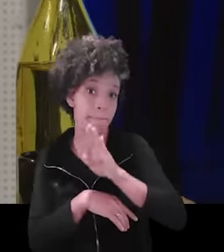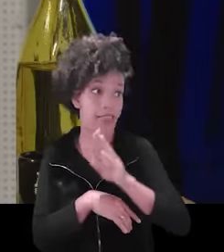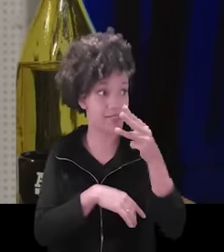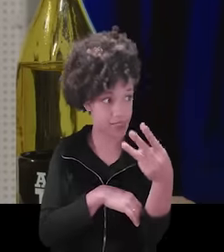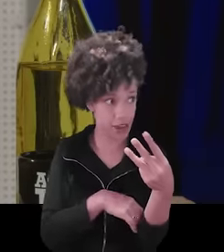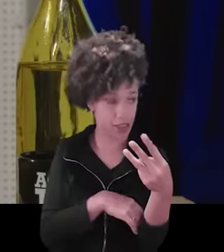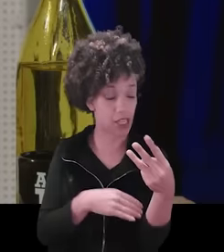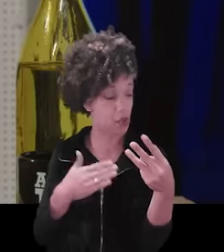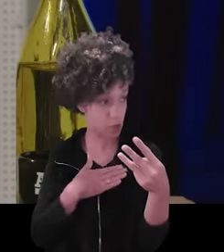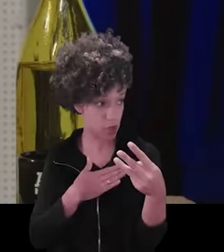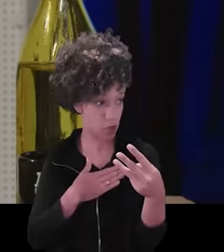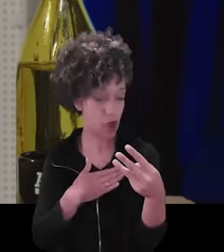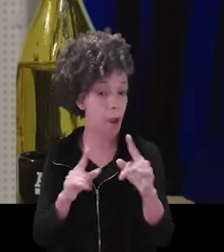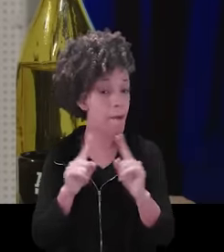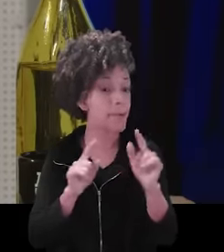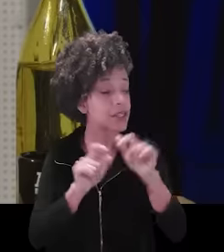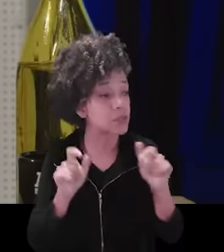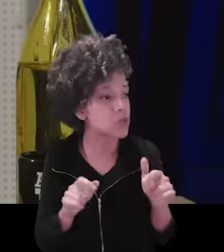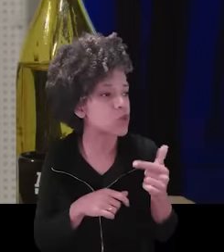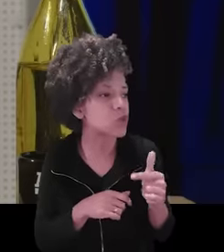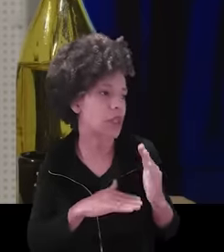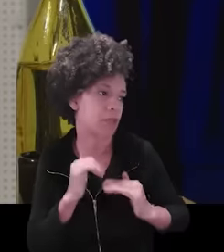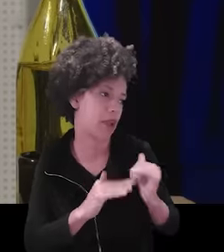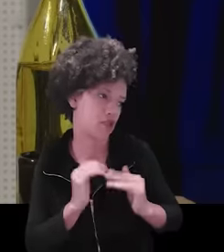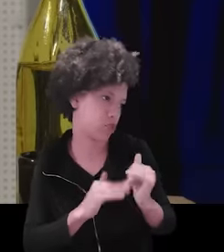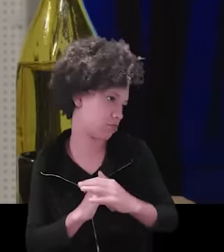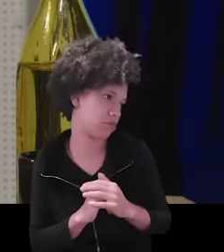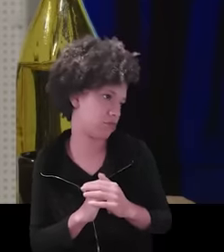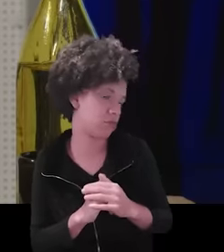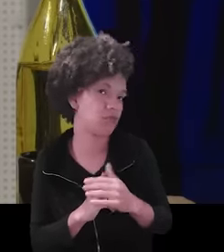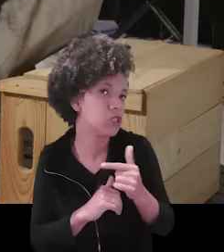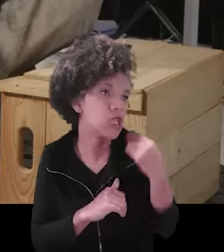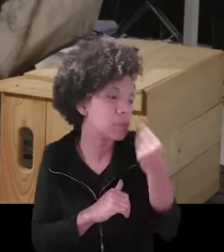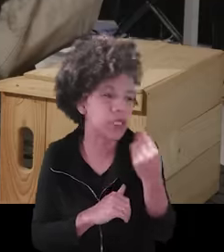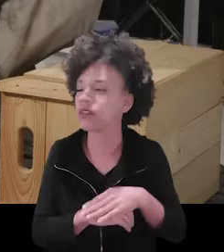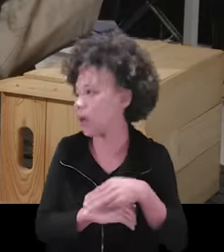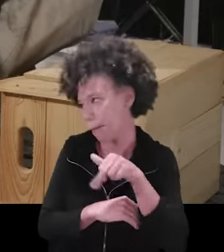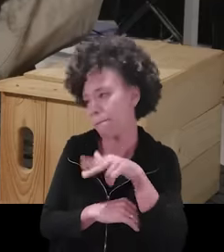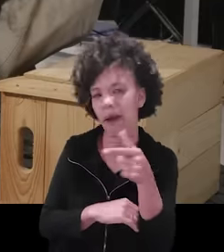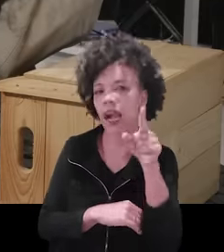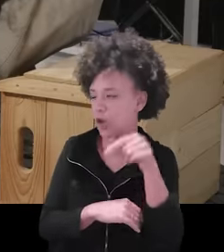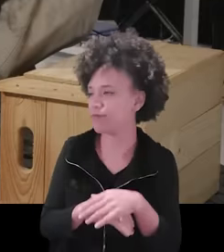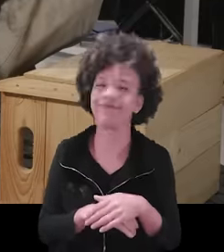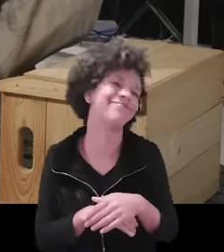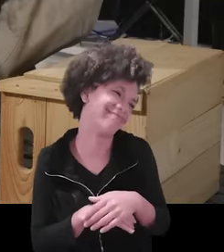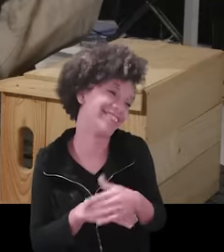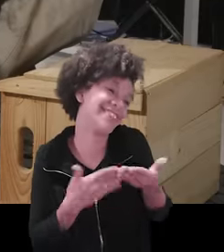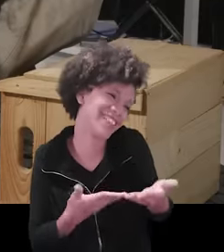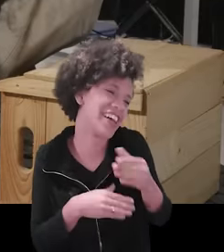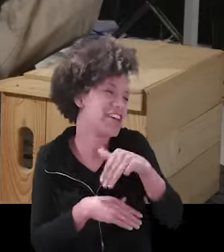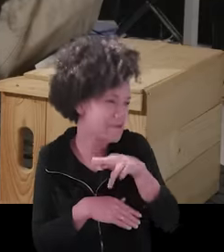B3 que é de trabalho que é o que eu tenho mas que há pessoas que não têm habilidades que não tem uma sobra eu